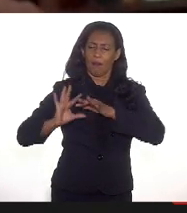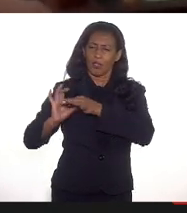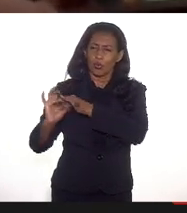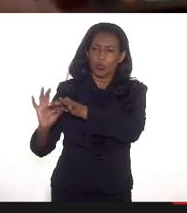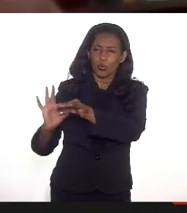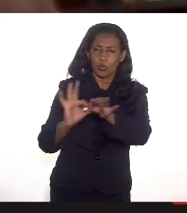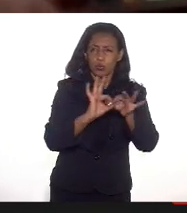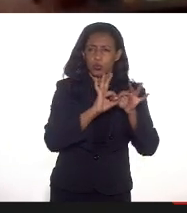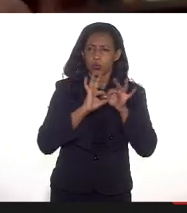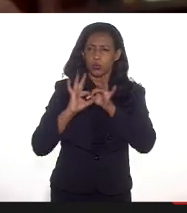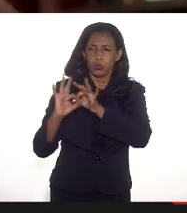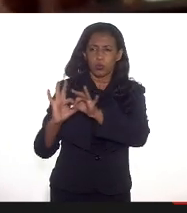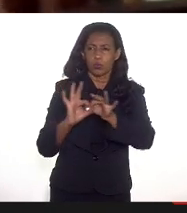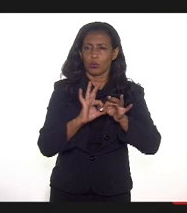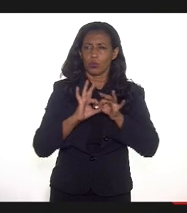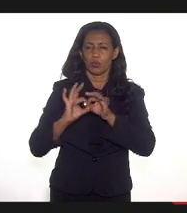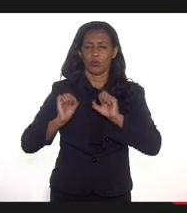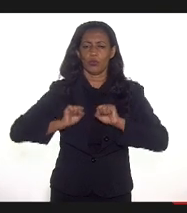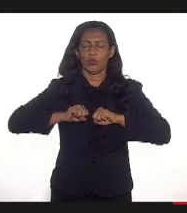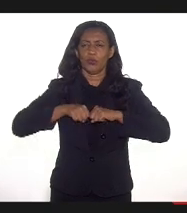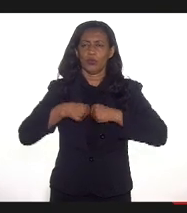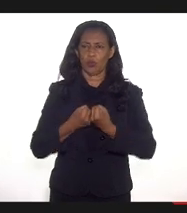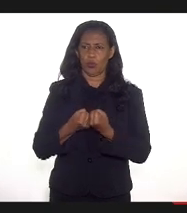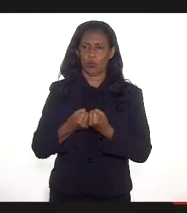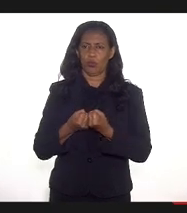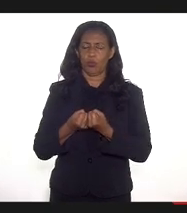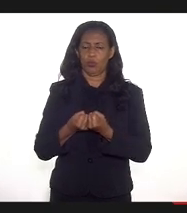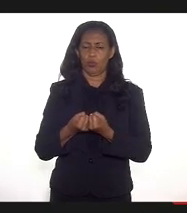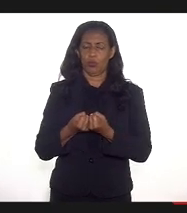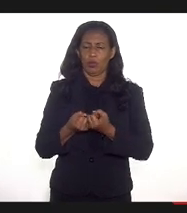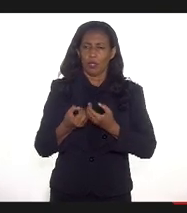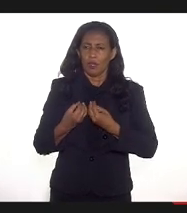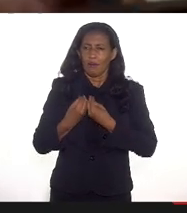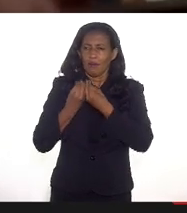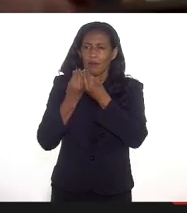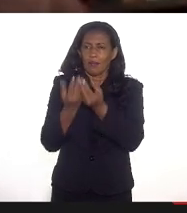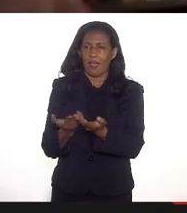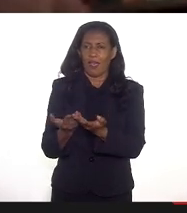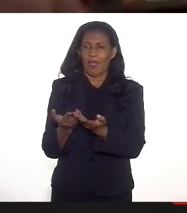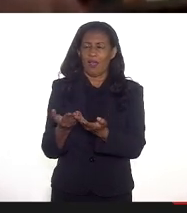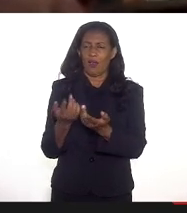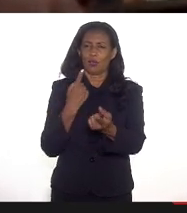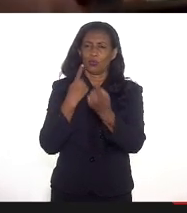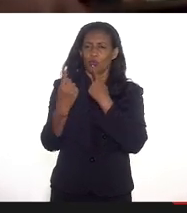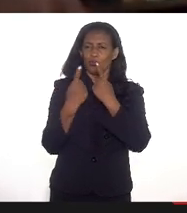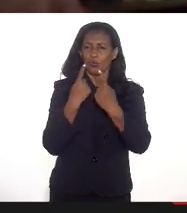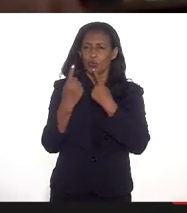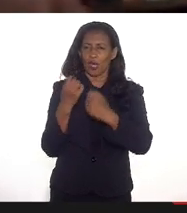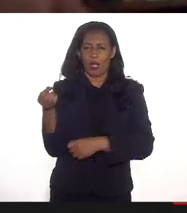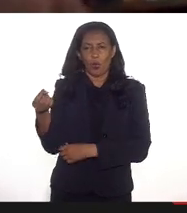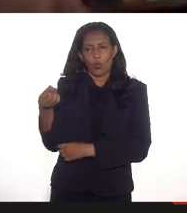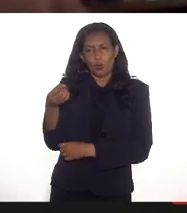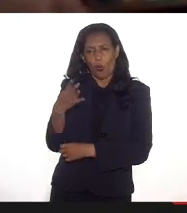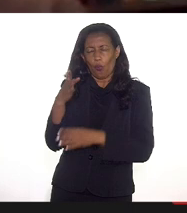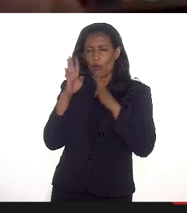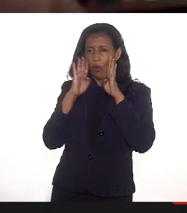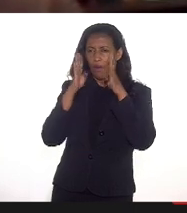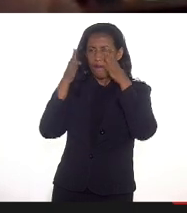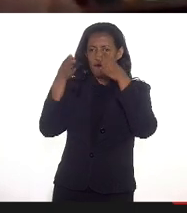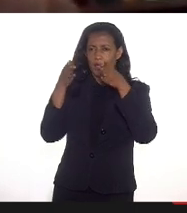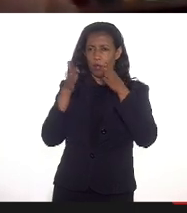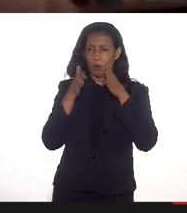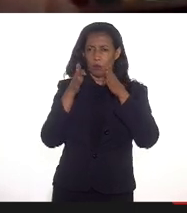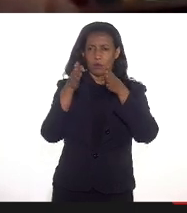pontos e promover esse novo diálogo e olhar para frente, construindo um novo projeto pedagógico